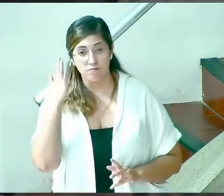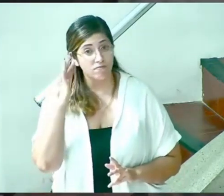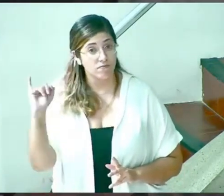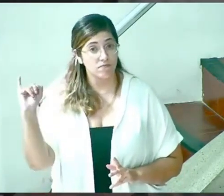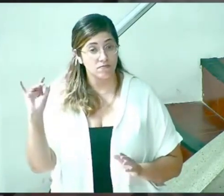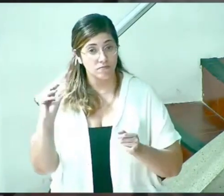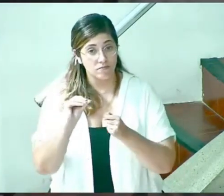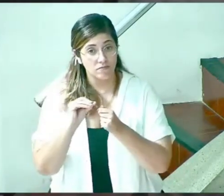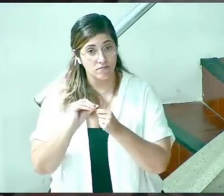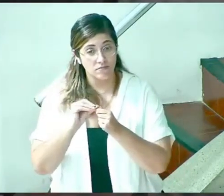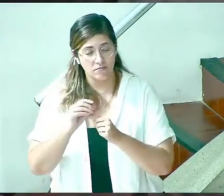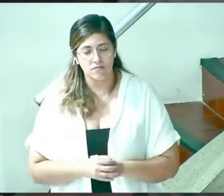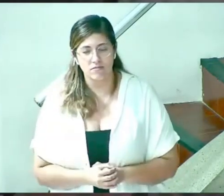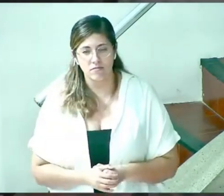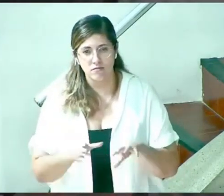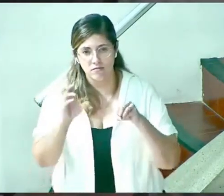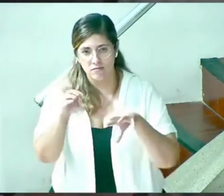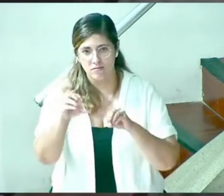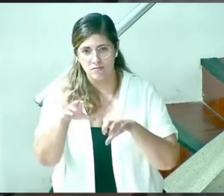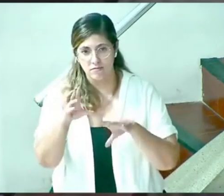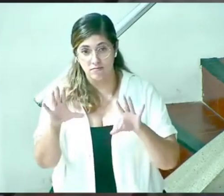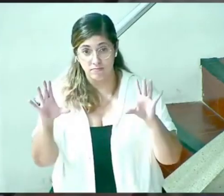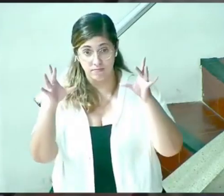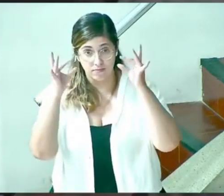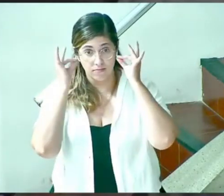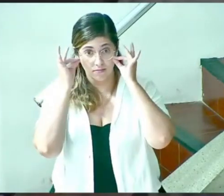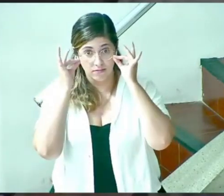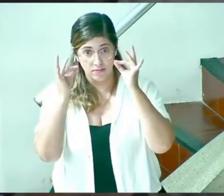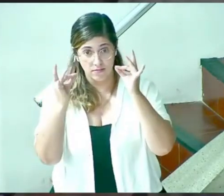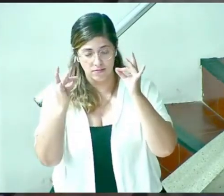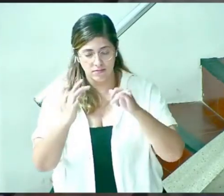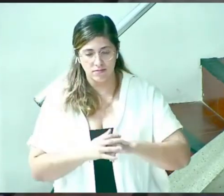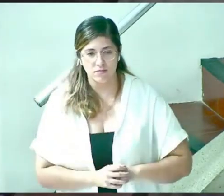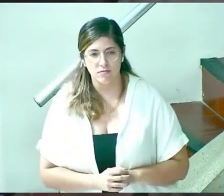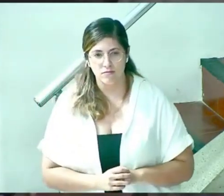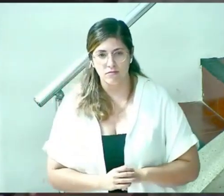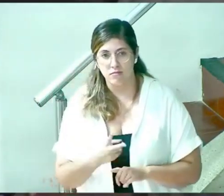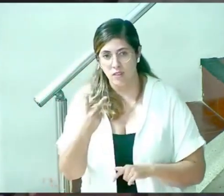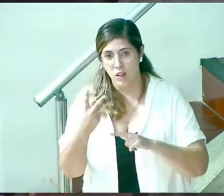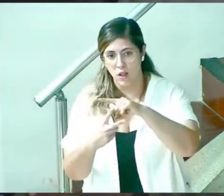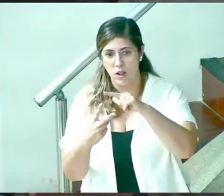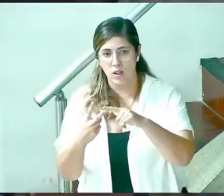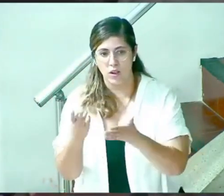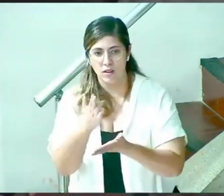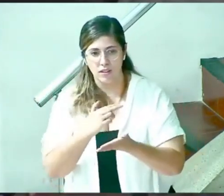para as nossas crianças. E a tarefa é, prestem bem atenção, façam dois desenhos.